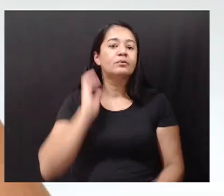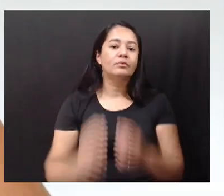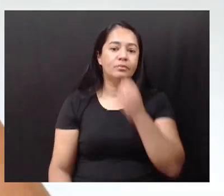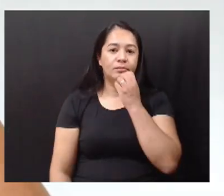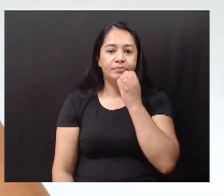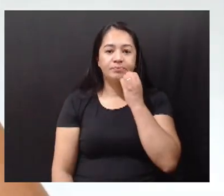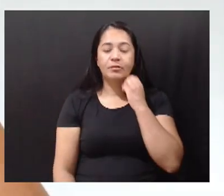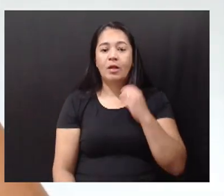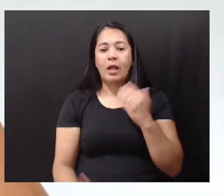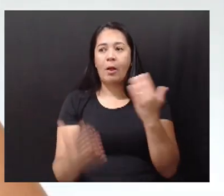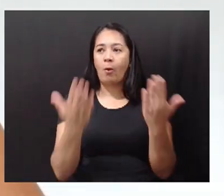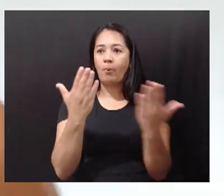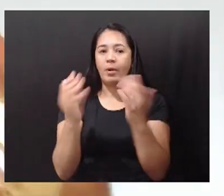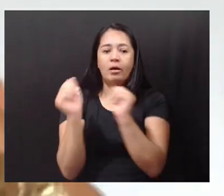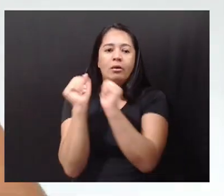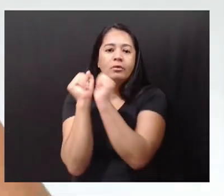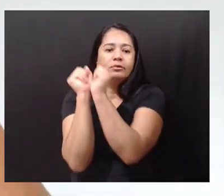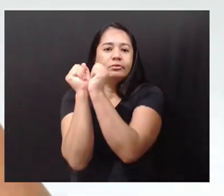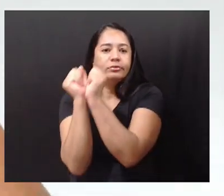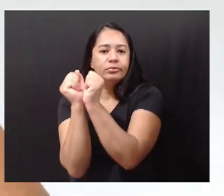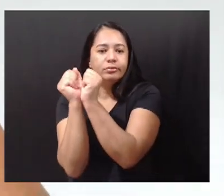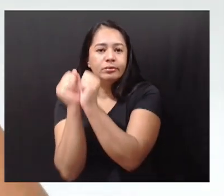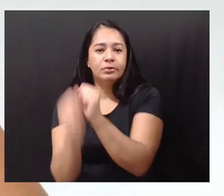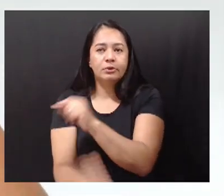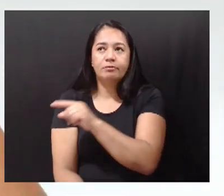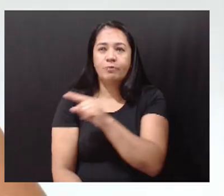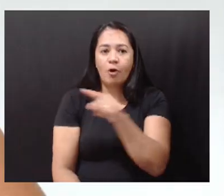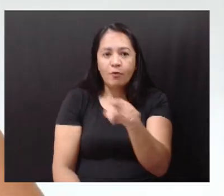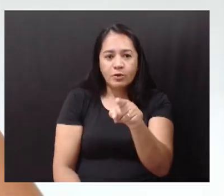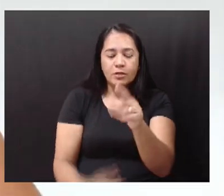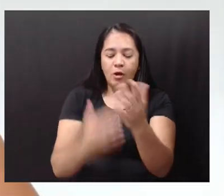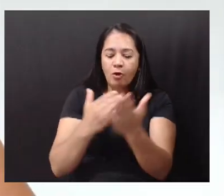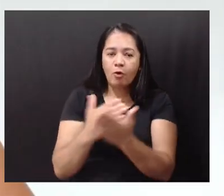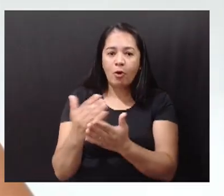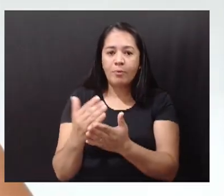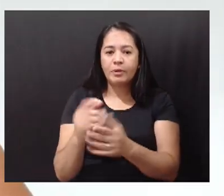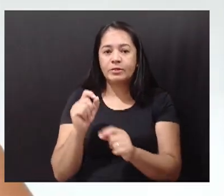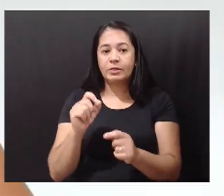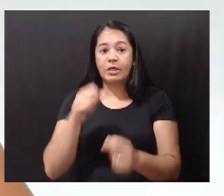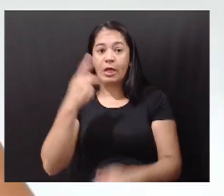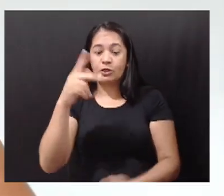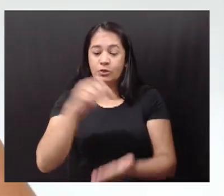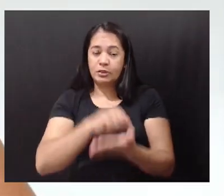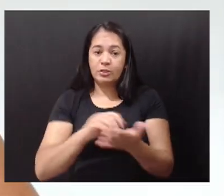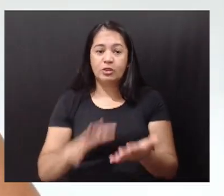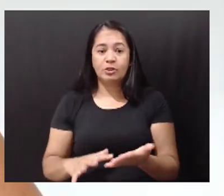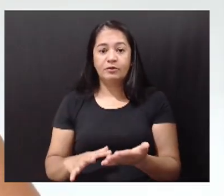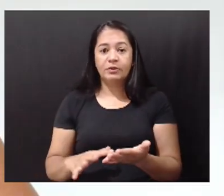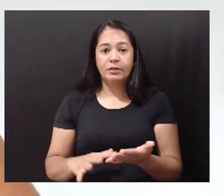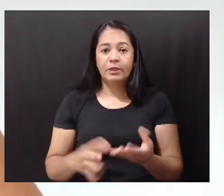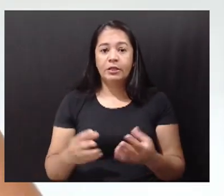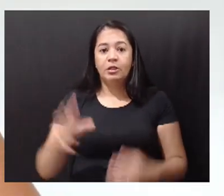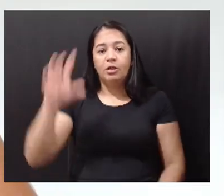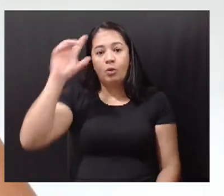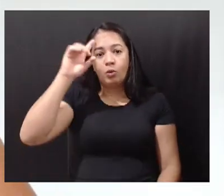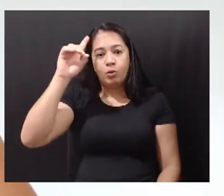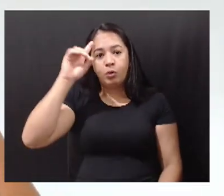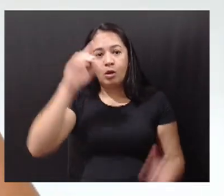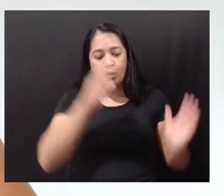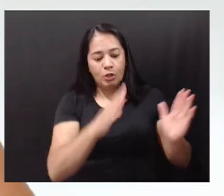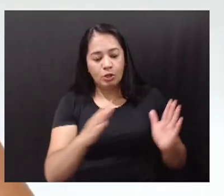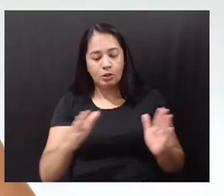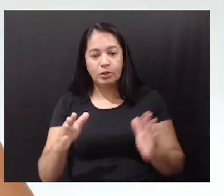escravidão, né? Uhum. Porque você começa a deixar de fazer suas atividades diárias no processo real e fica